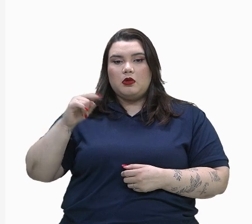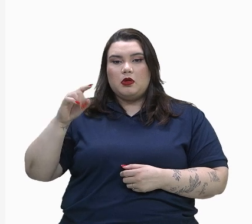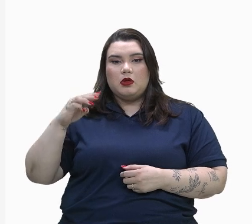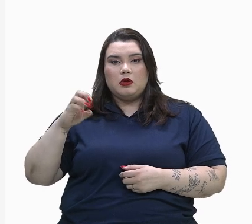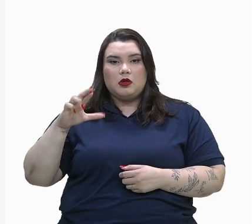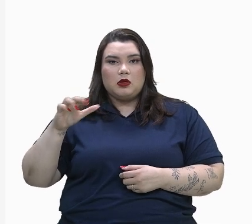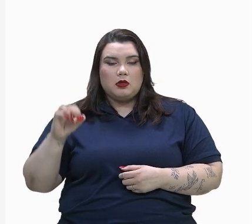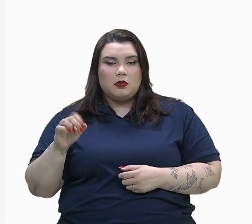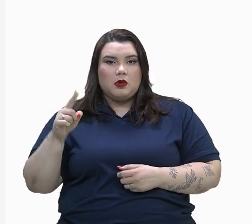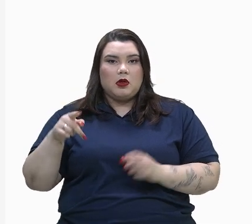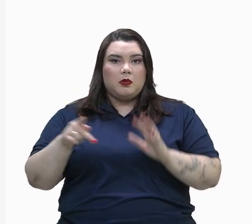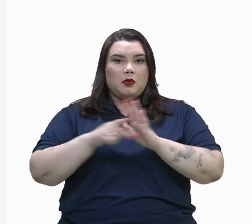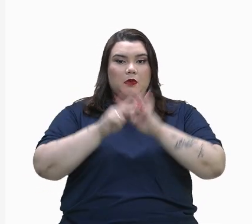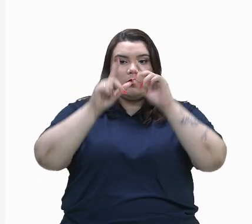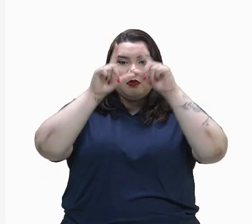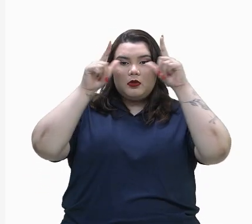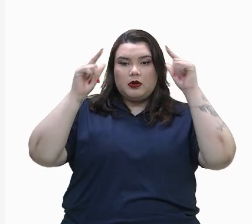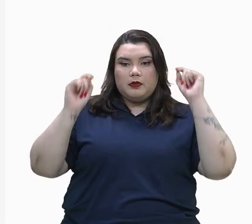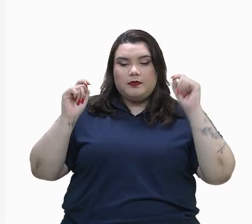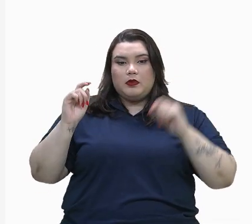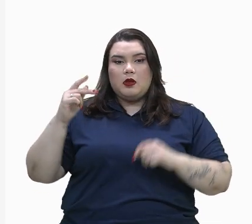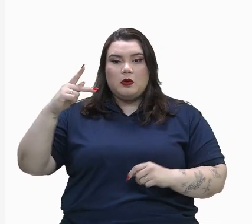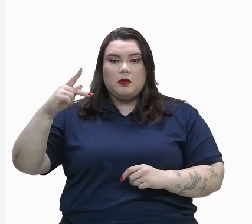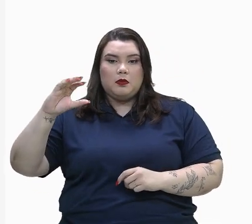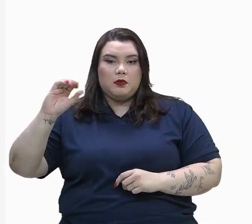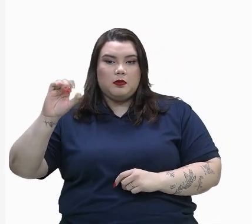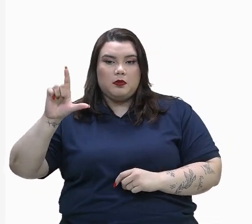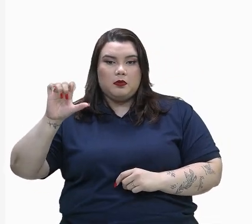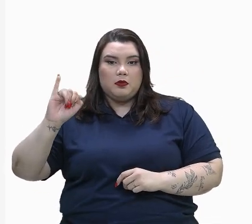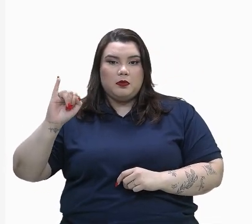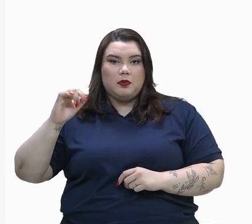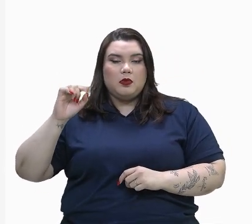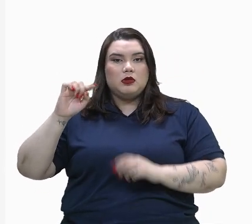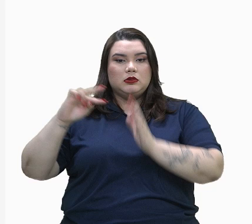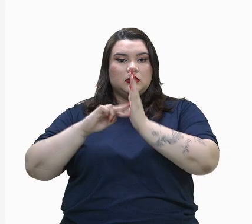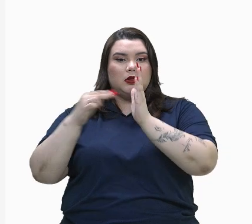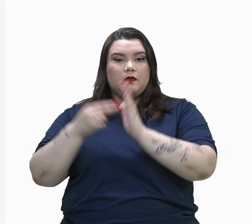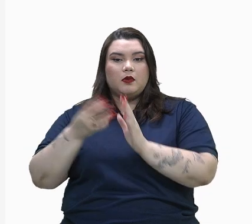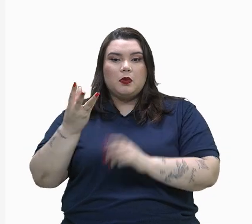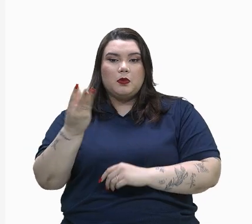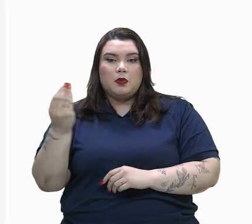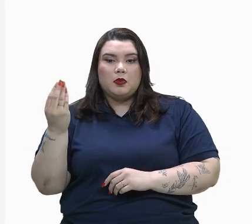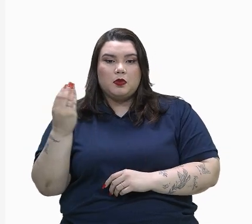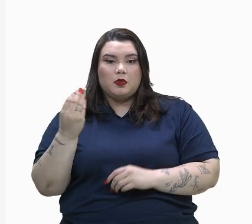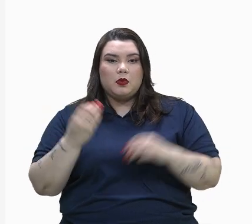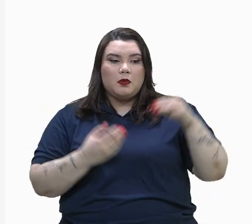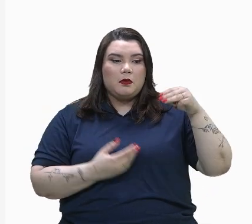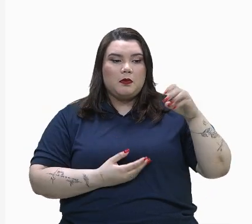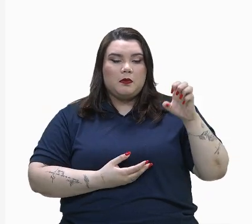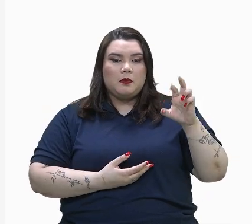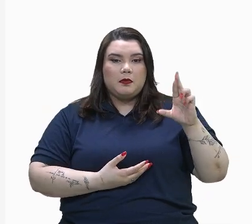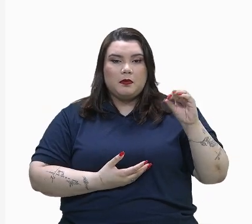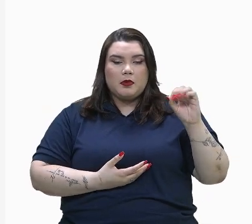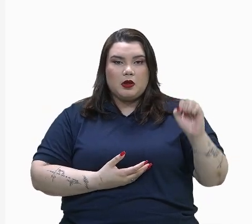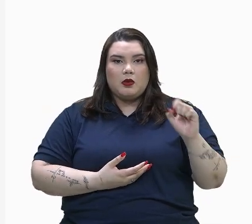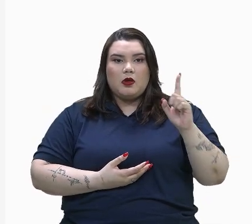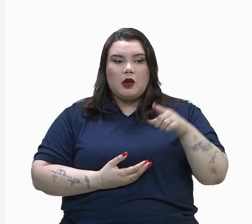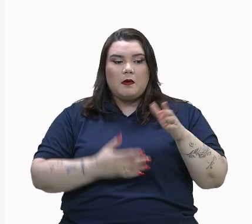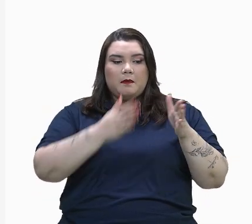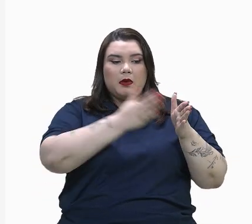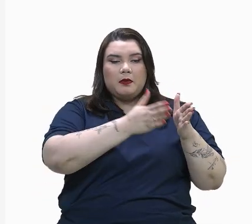do grego. Poli quer dizer muitas e mero parte. Então, os polímeros